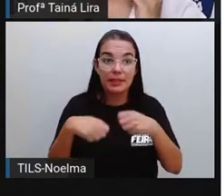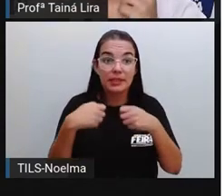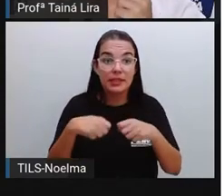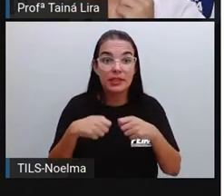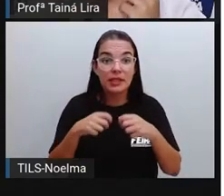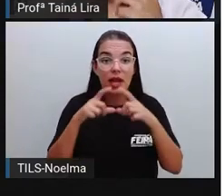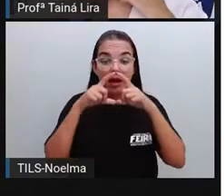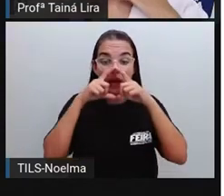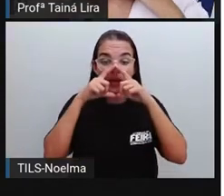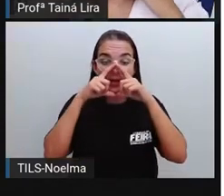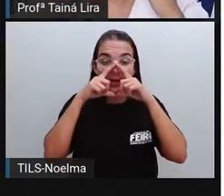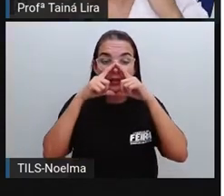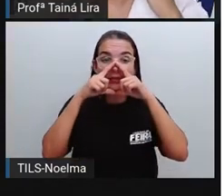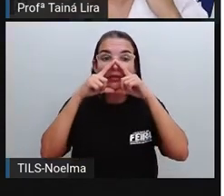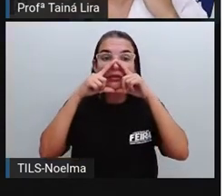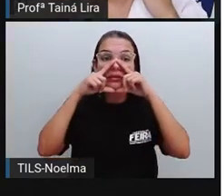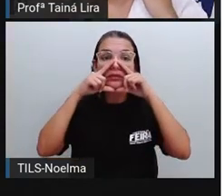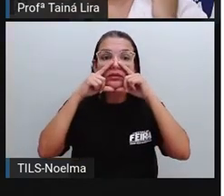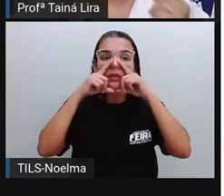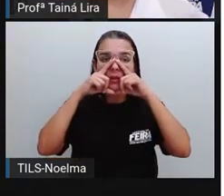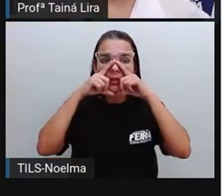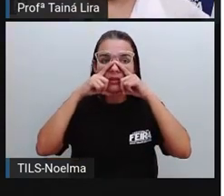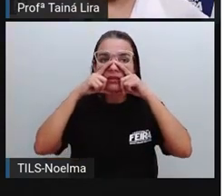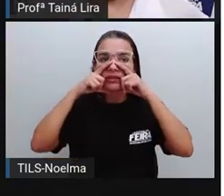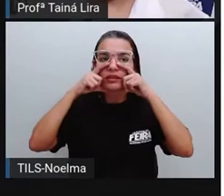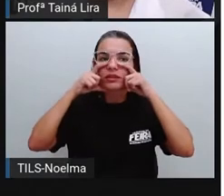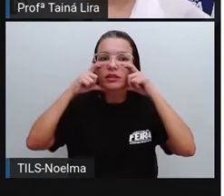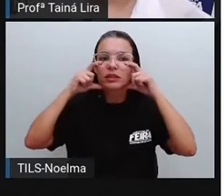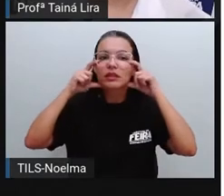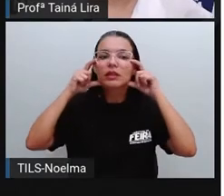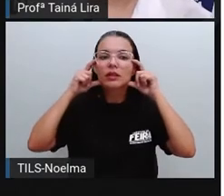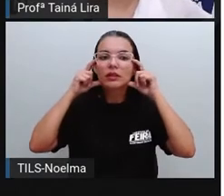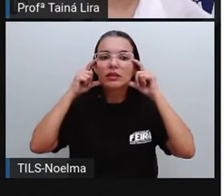né, o nariz, a boca e, ó, o queixo, certo?